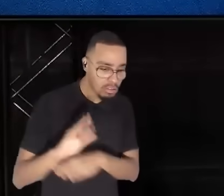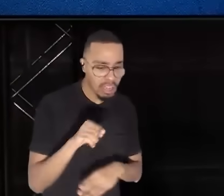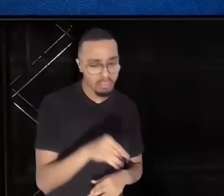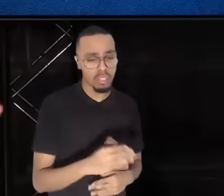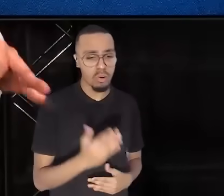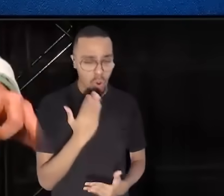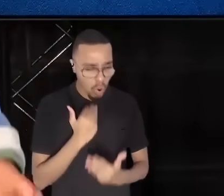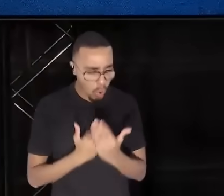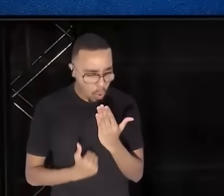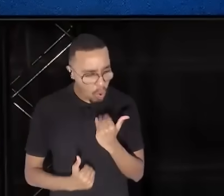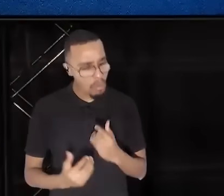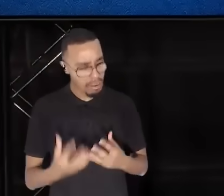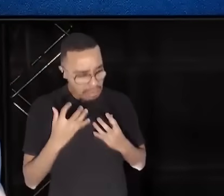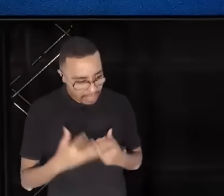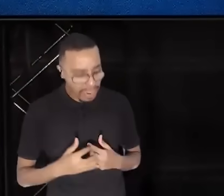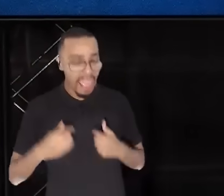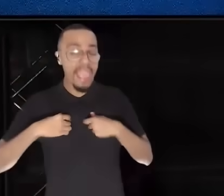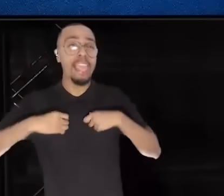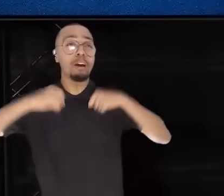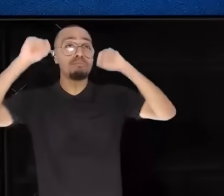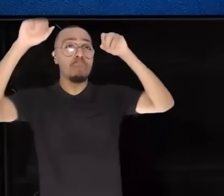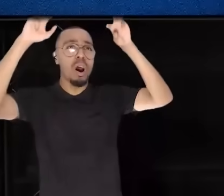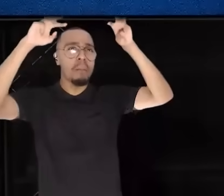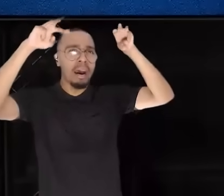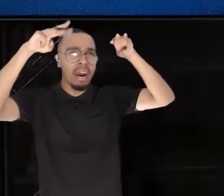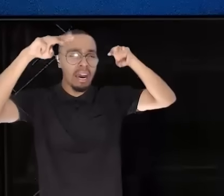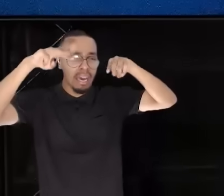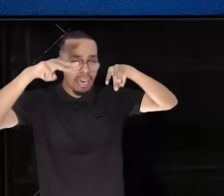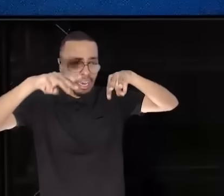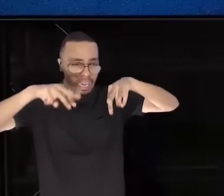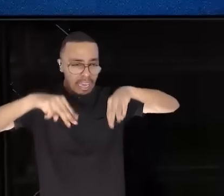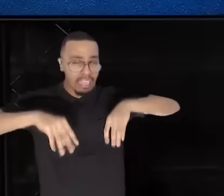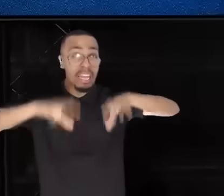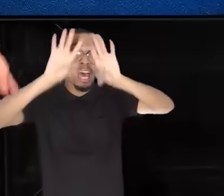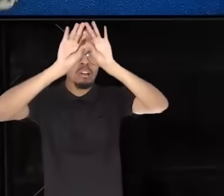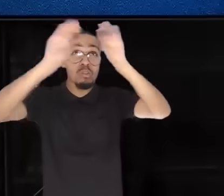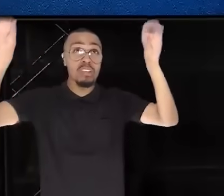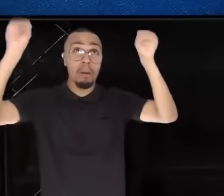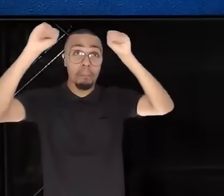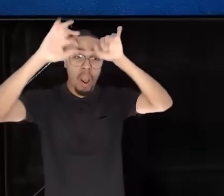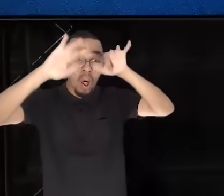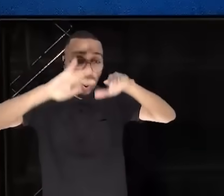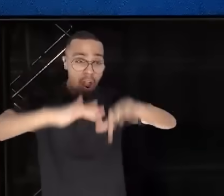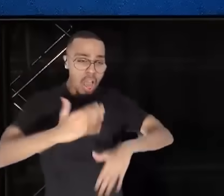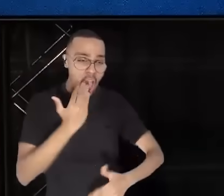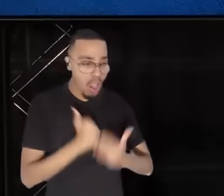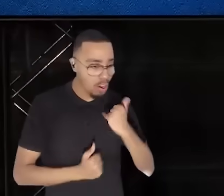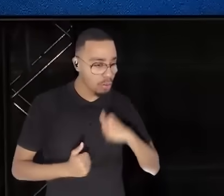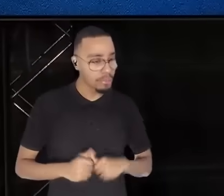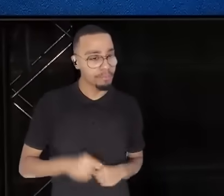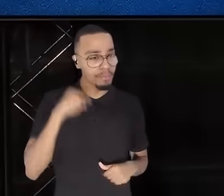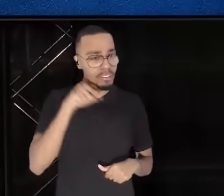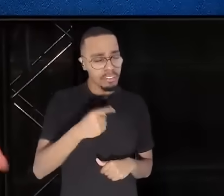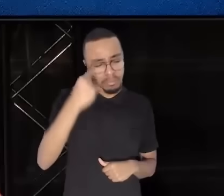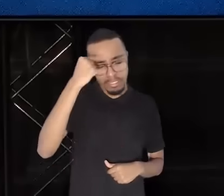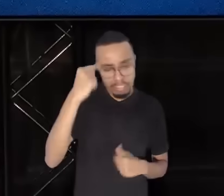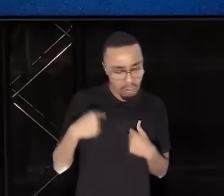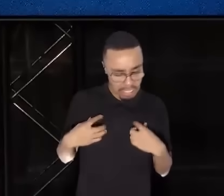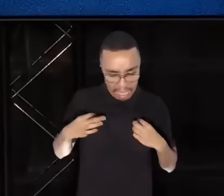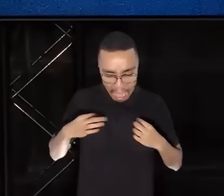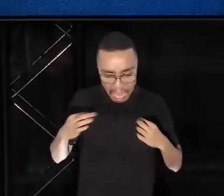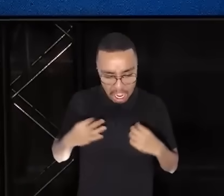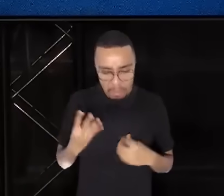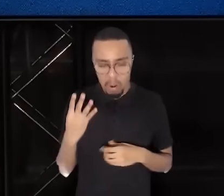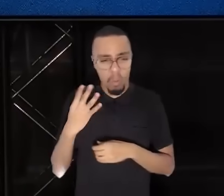eu serei o maná que vai cair do céu e vai saciar a sua fome. Quando vocês acharem que a roupa de vocês não vai durar 40 anos ou a